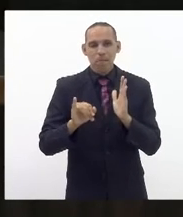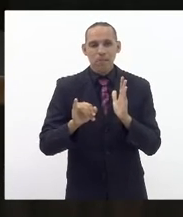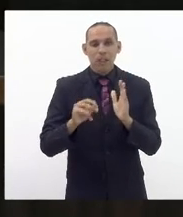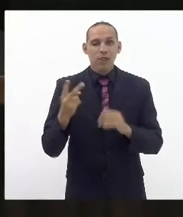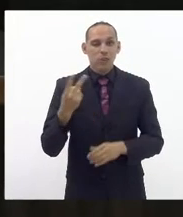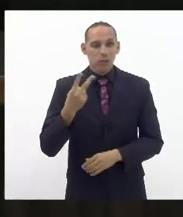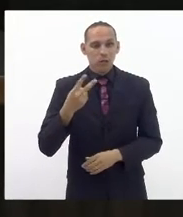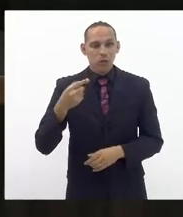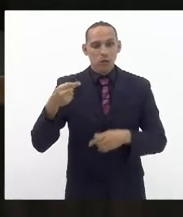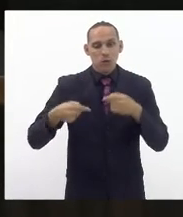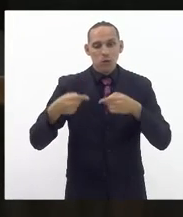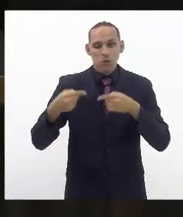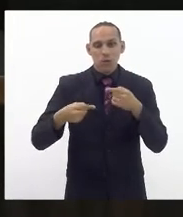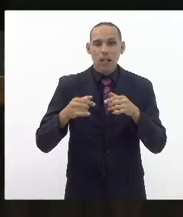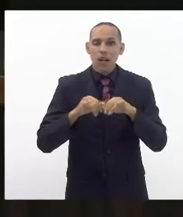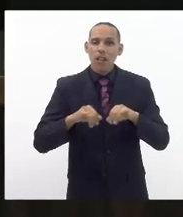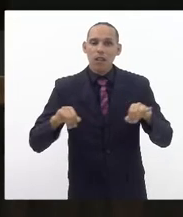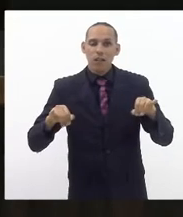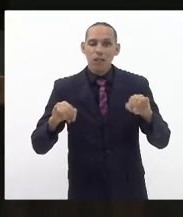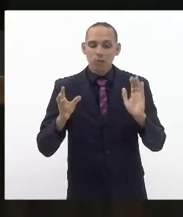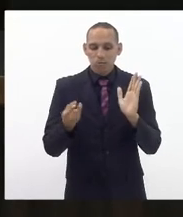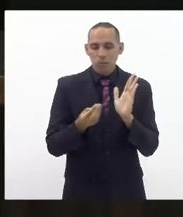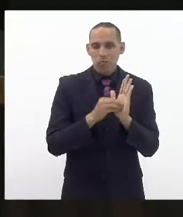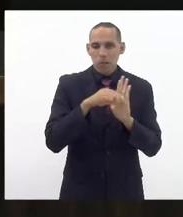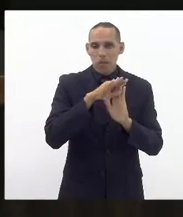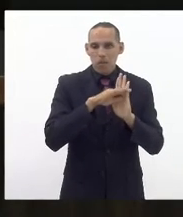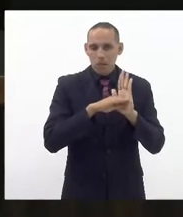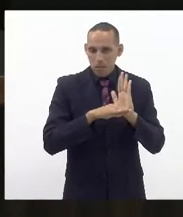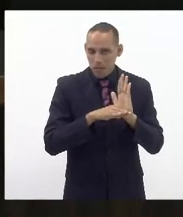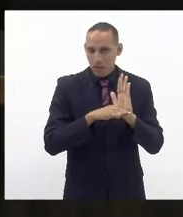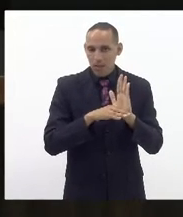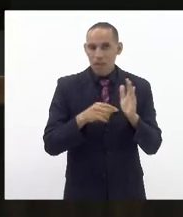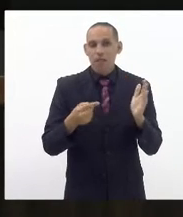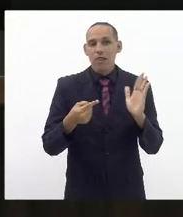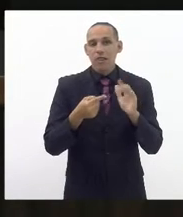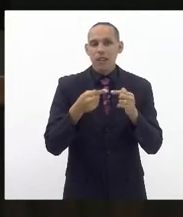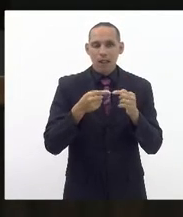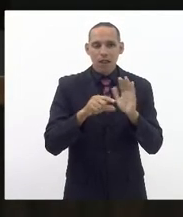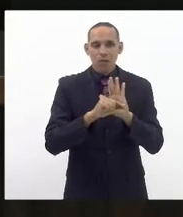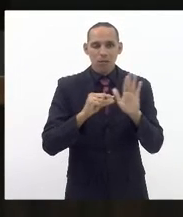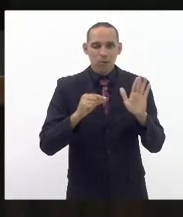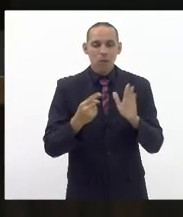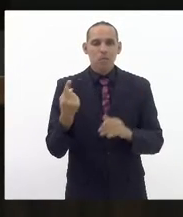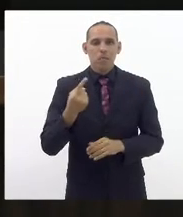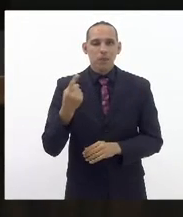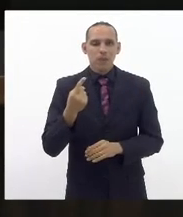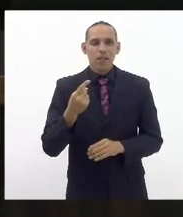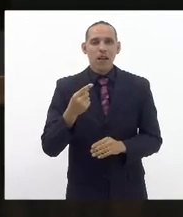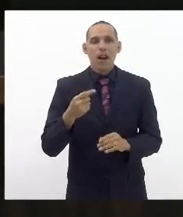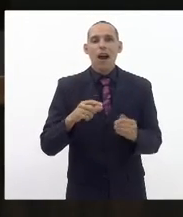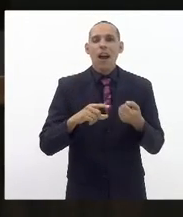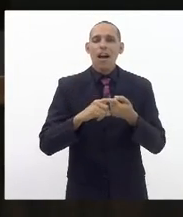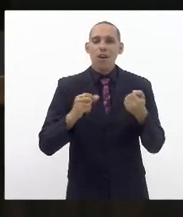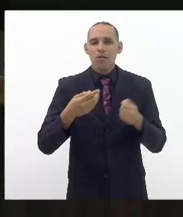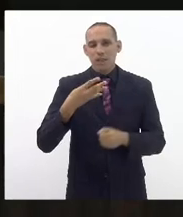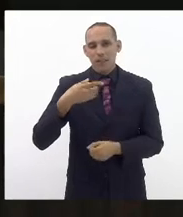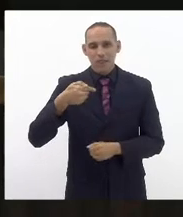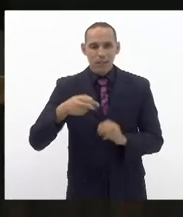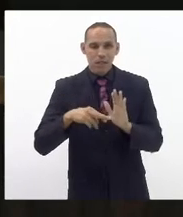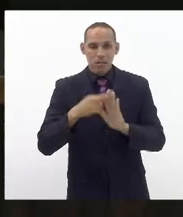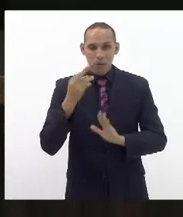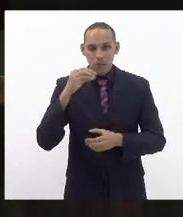segunda discussão. Anuncio, incluído na ordem do dia, de acordo com o inciso 1º, artigo 47 do Regimento Interno, em